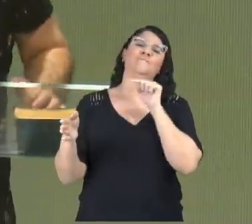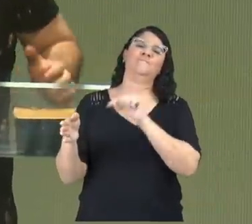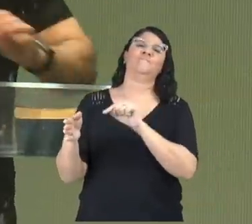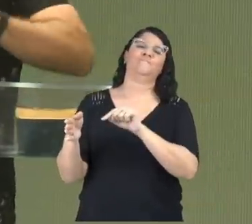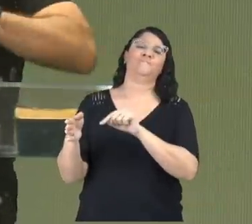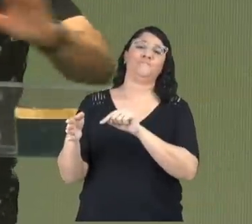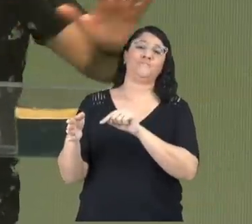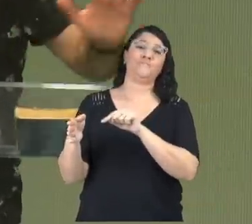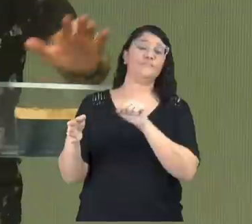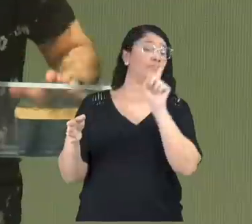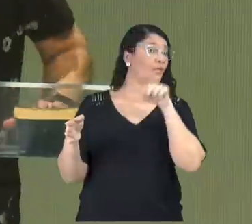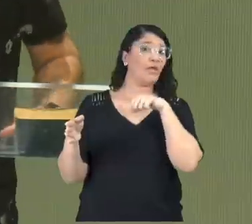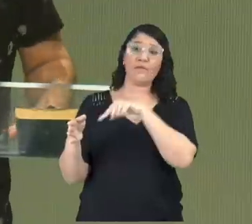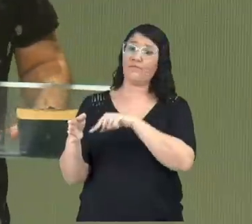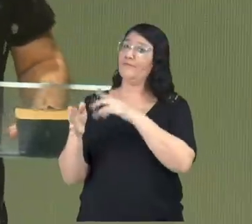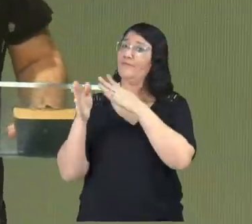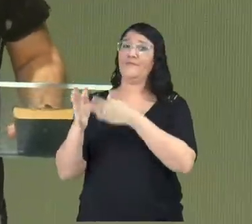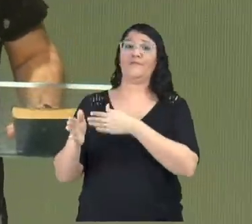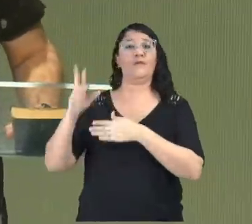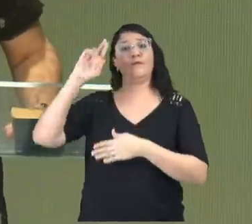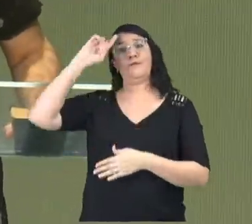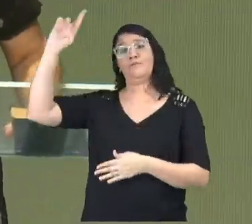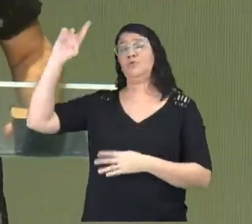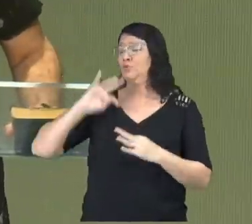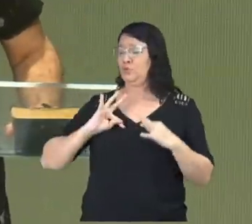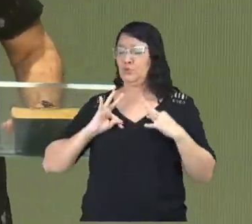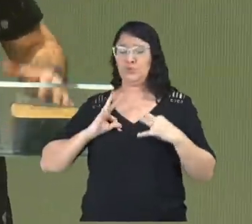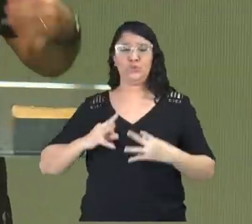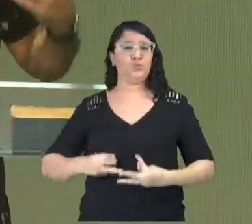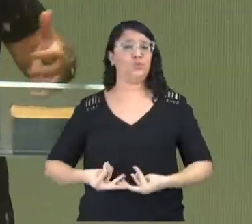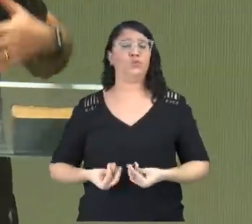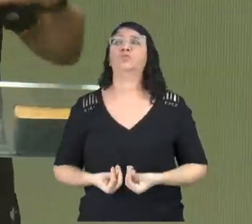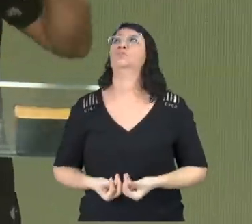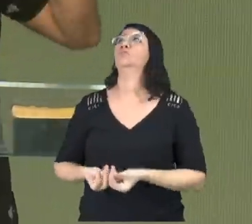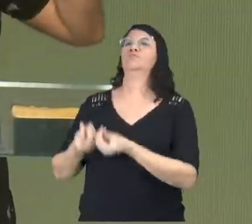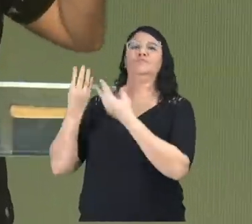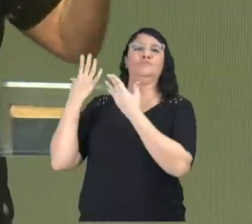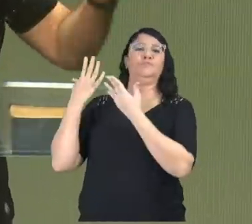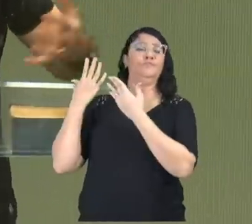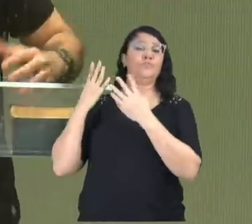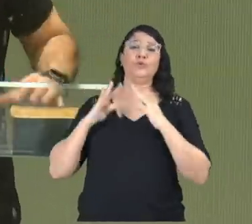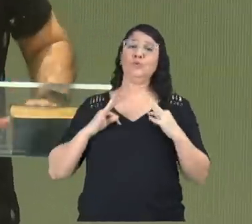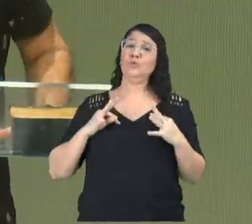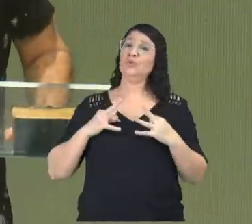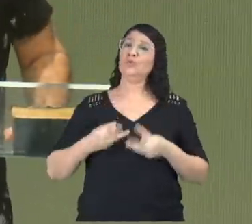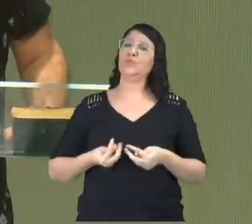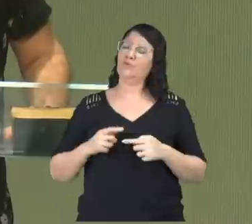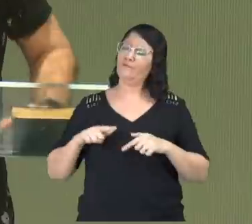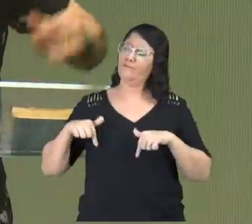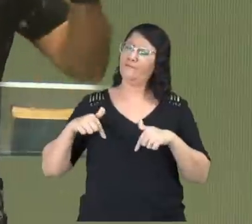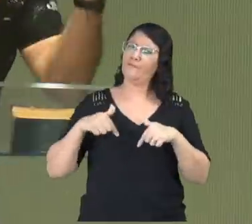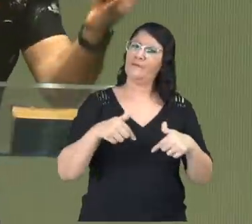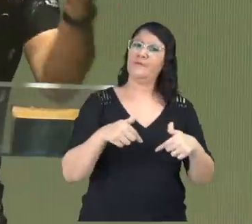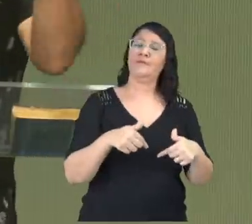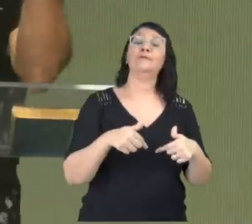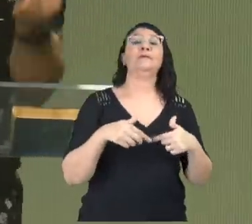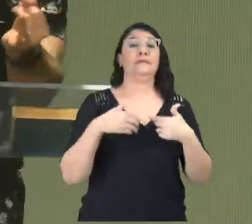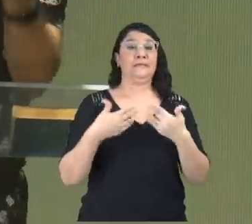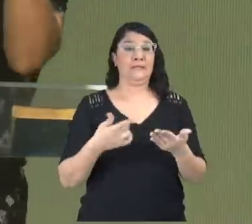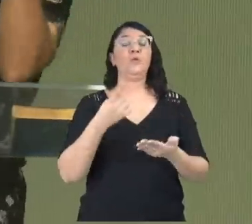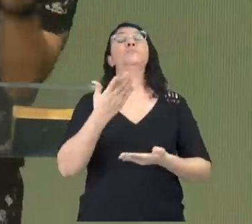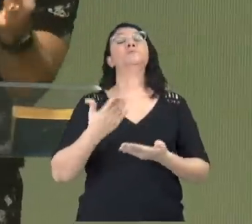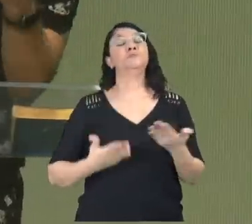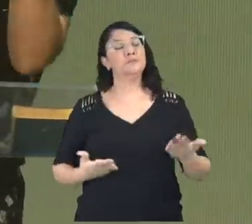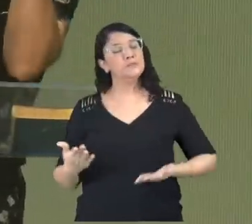É uma questão de sermos fiéis ao Senhor, com tudo que somos, tudo que temos, tudo que fazemos. Então sirva,